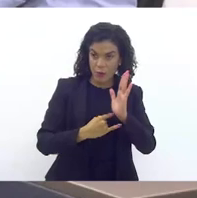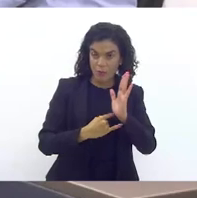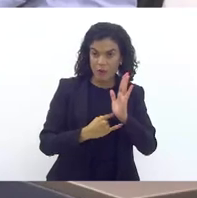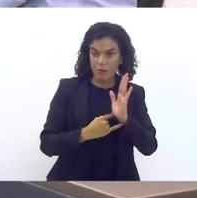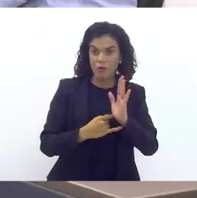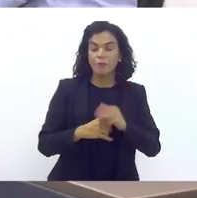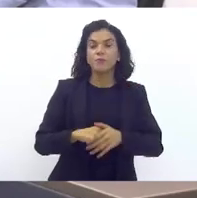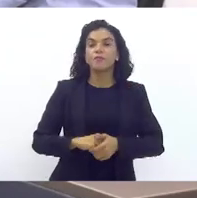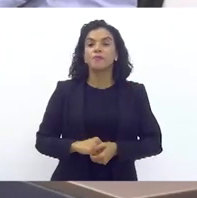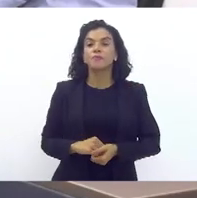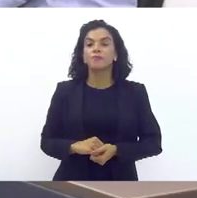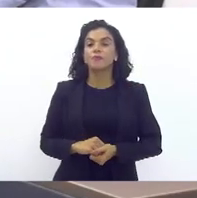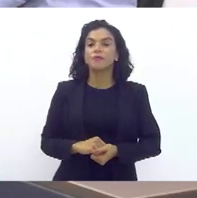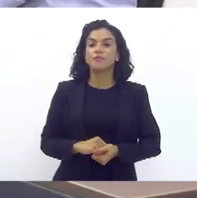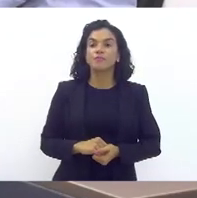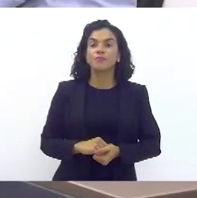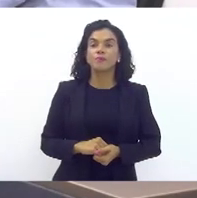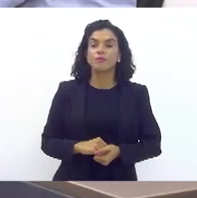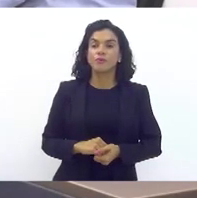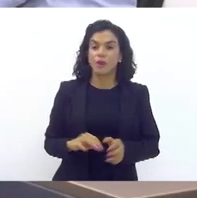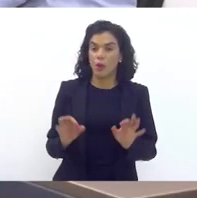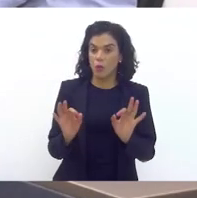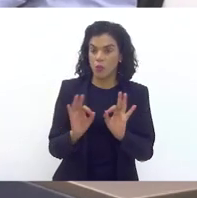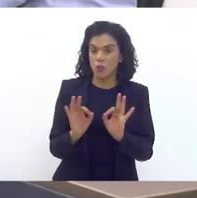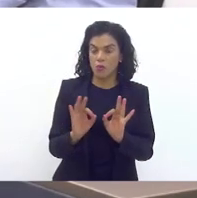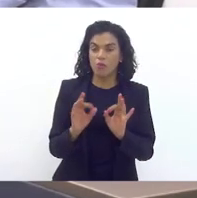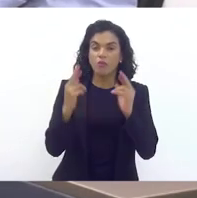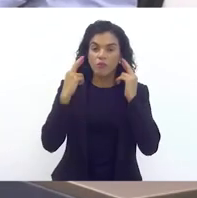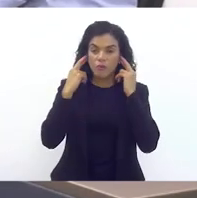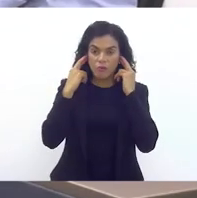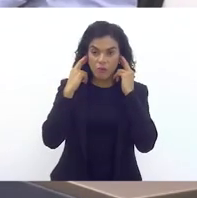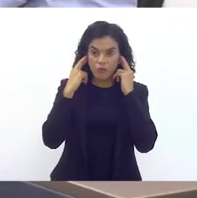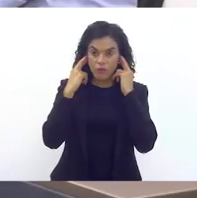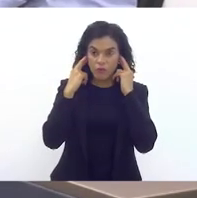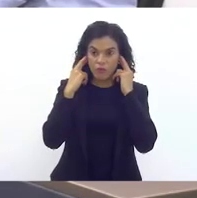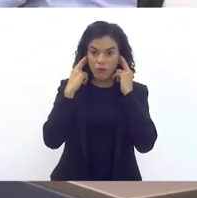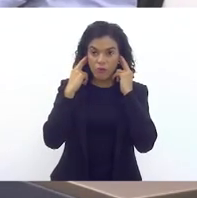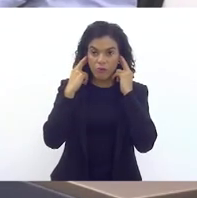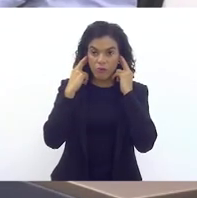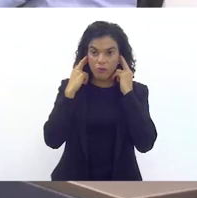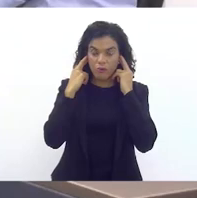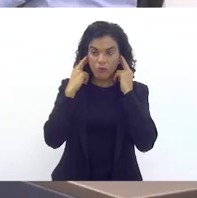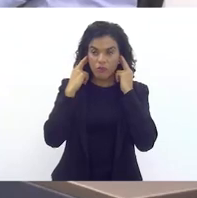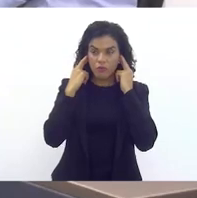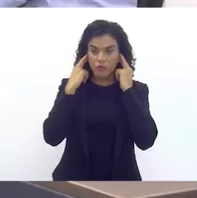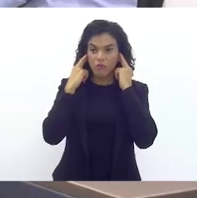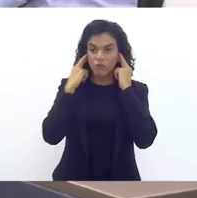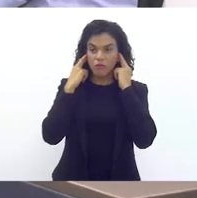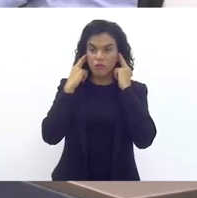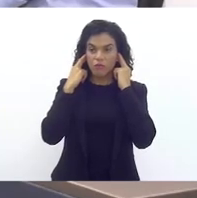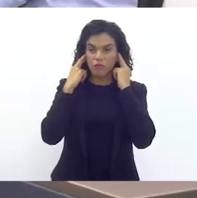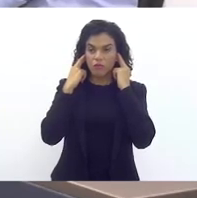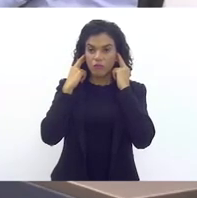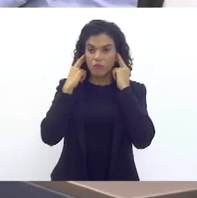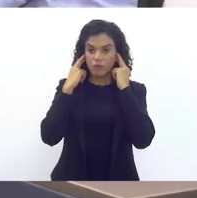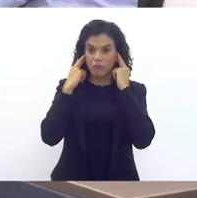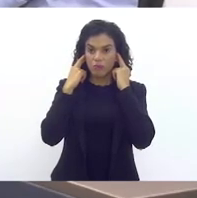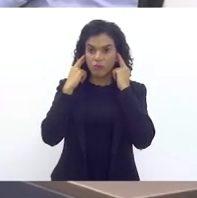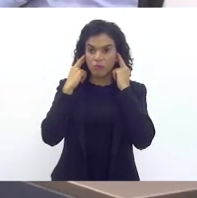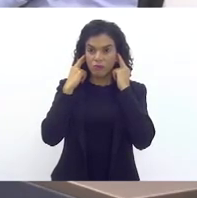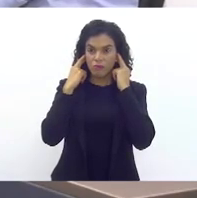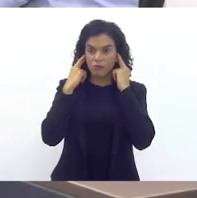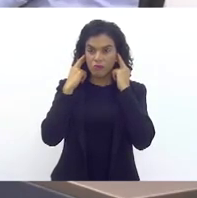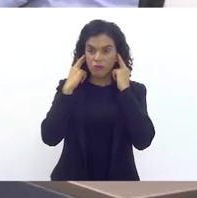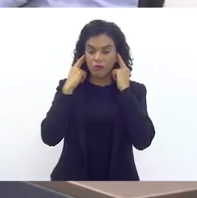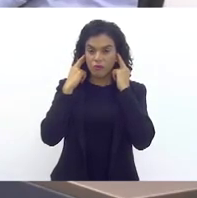Está documentada. Quer dizer, não nesse nível de documentação. Nós chegamos a fazer... Não. Deixa eu sair e concluir, a senhora